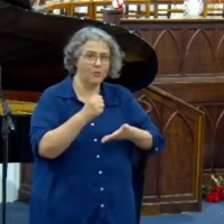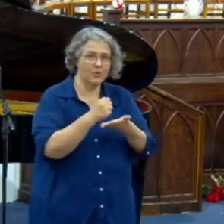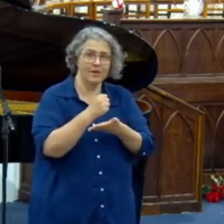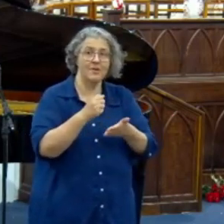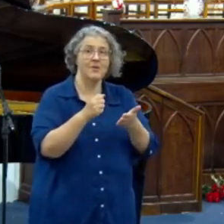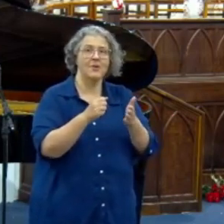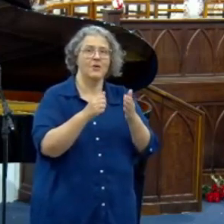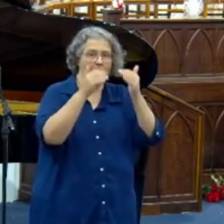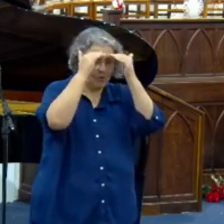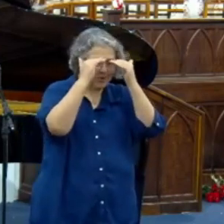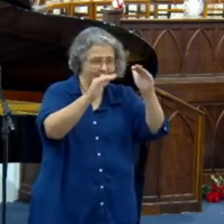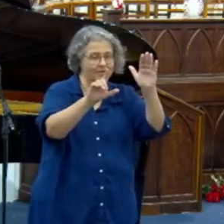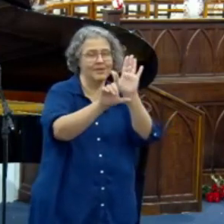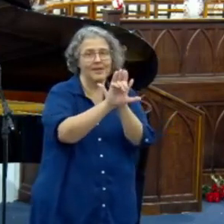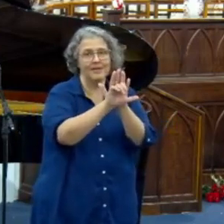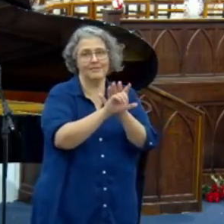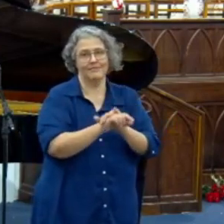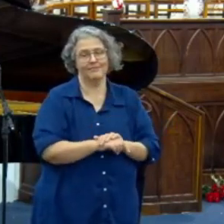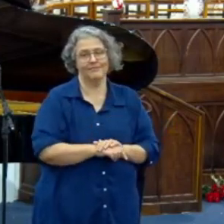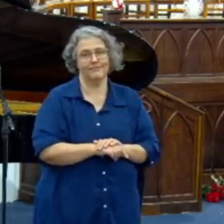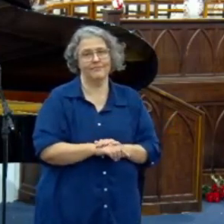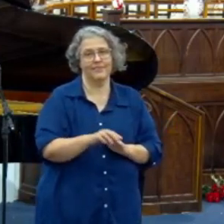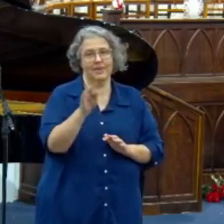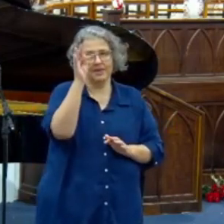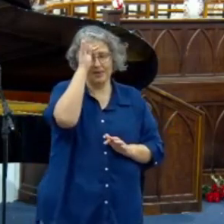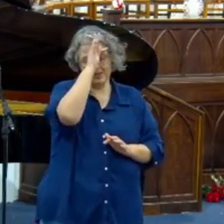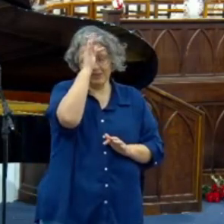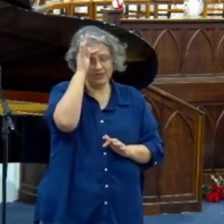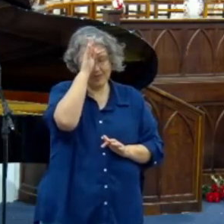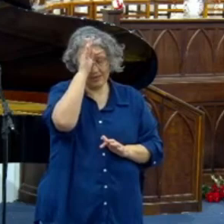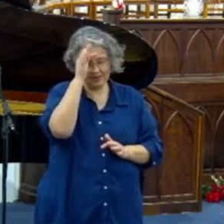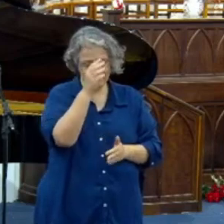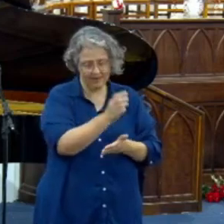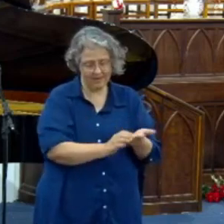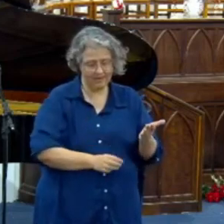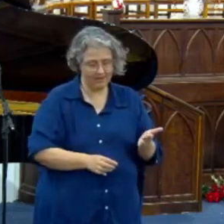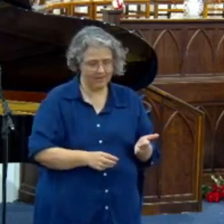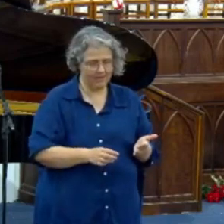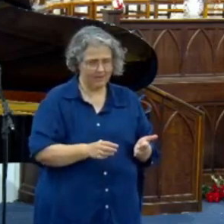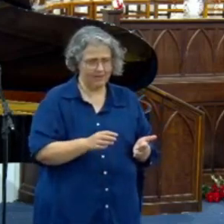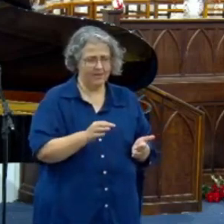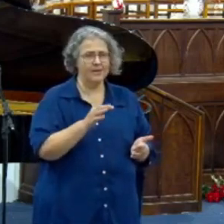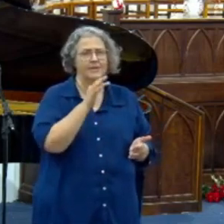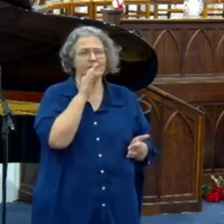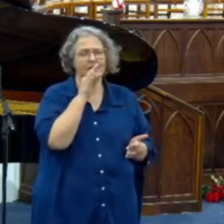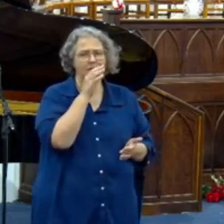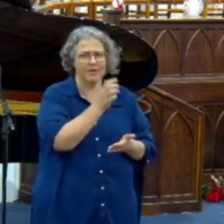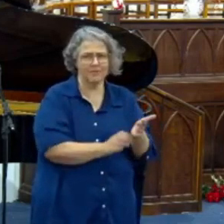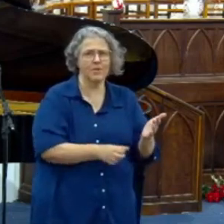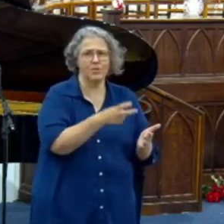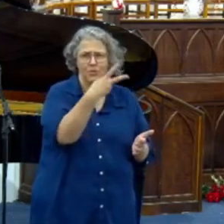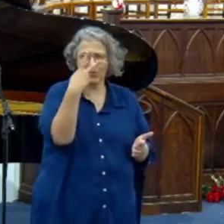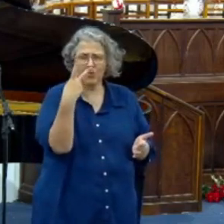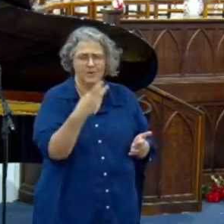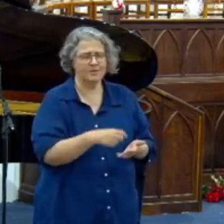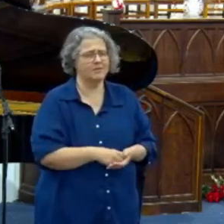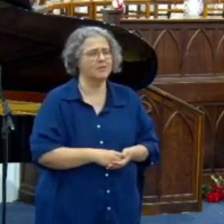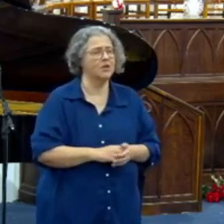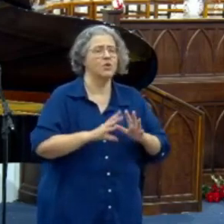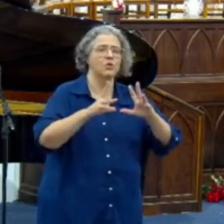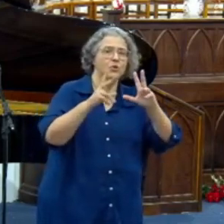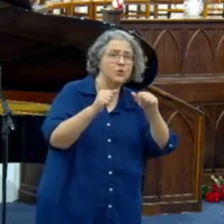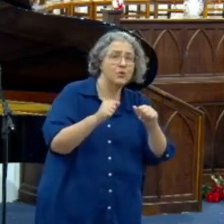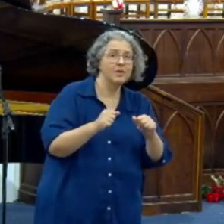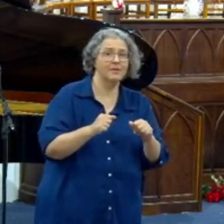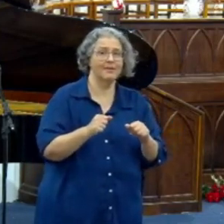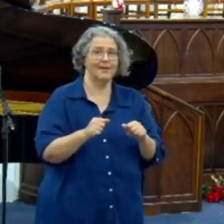Vejam, Tiago capítulo 2, versículo 10, pois qualquer um que guarda toda a lei,